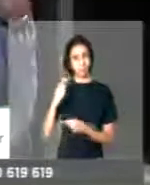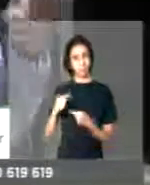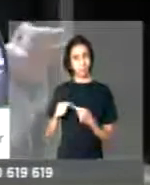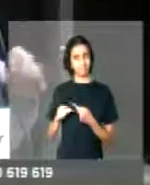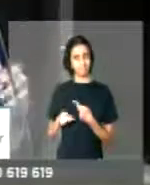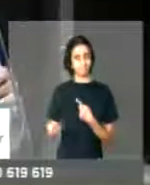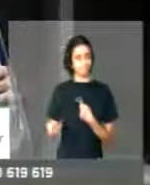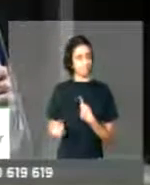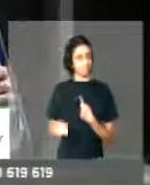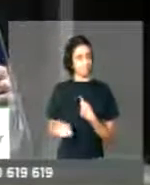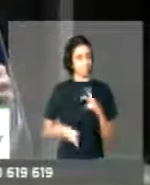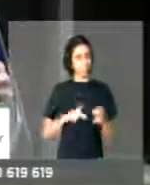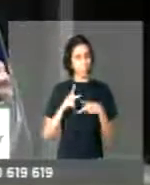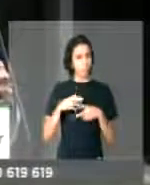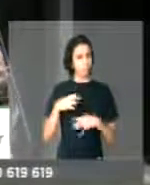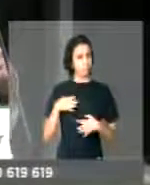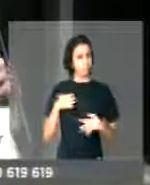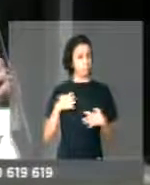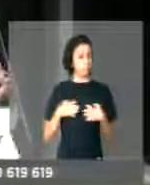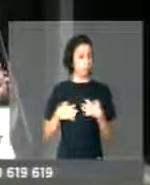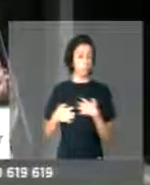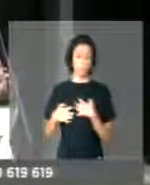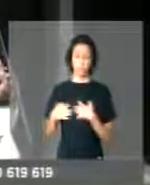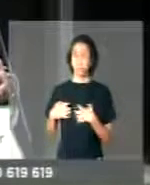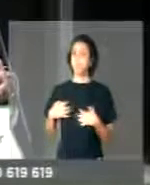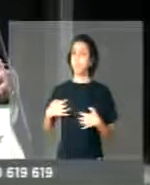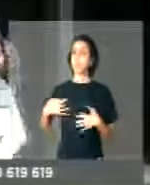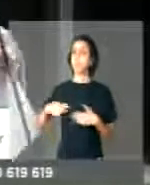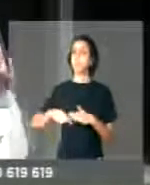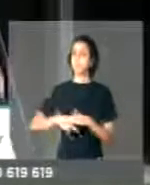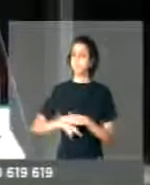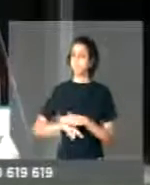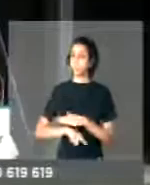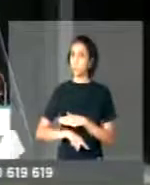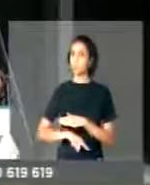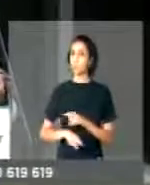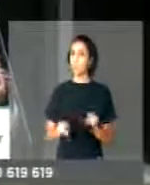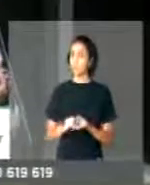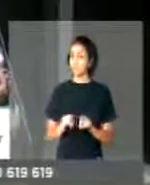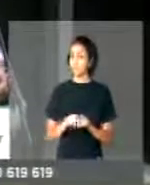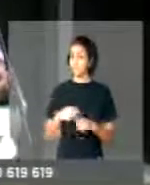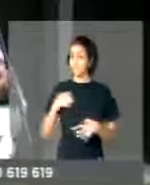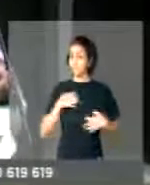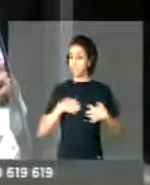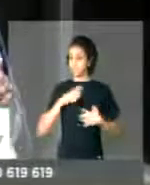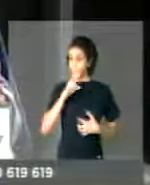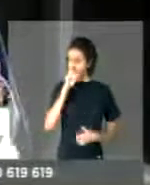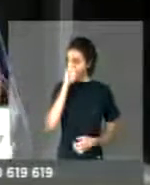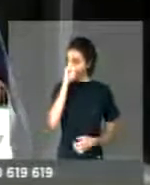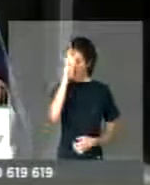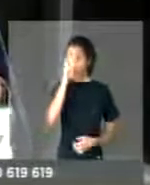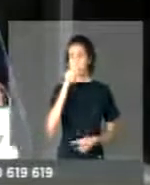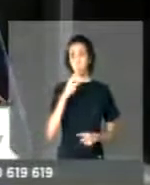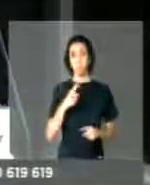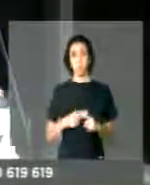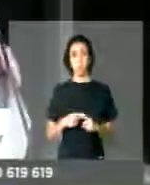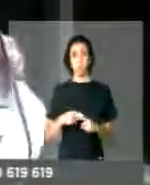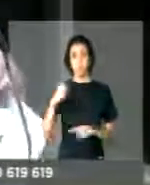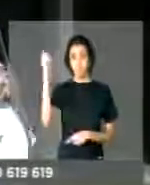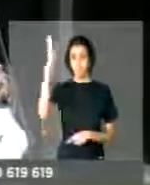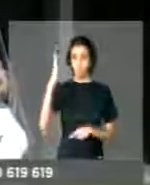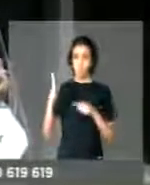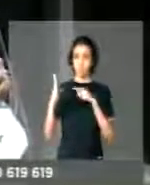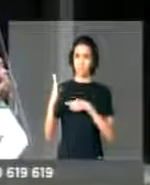uma inquietude que se aprofunda e que se fortalece, porque o Brasil é uma estrutura